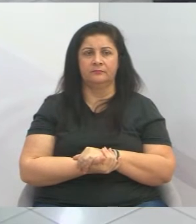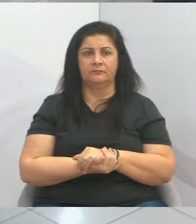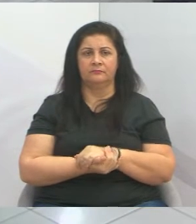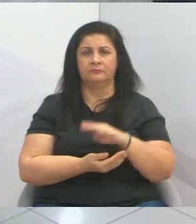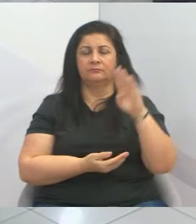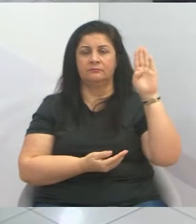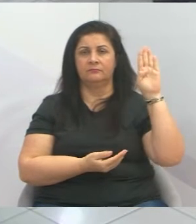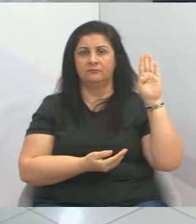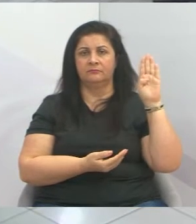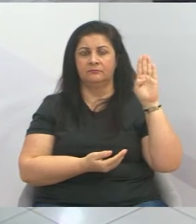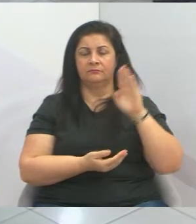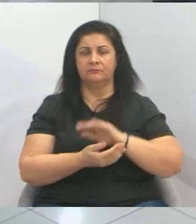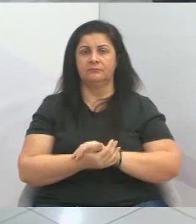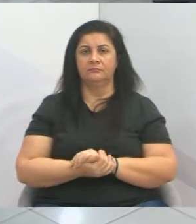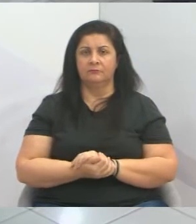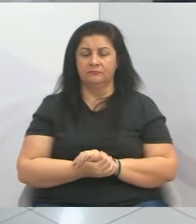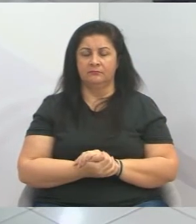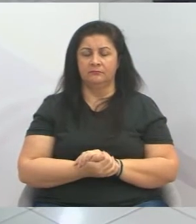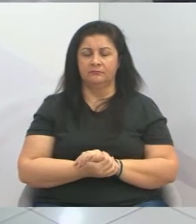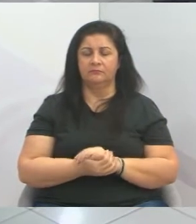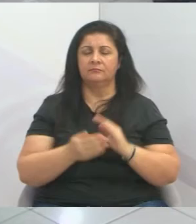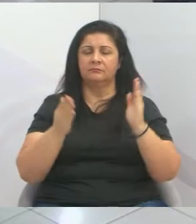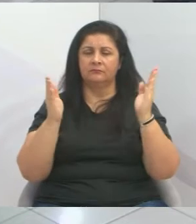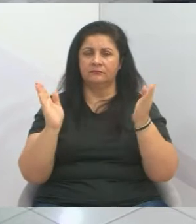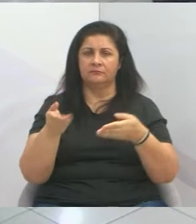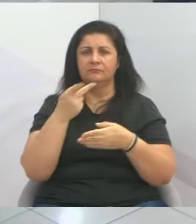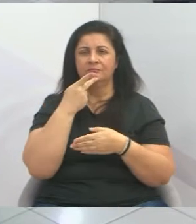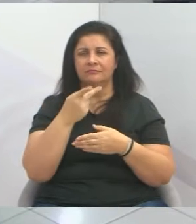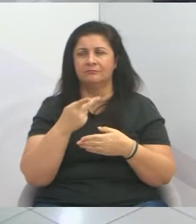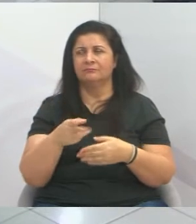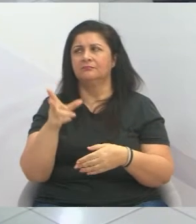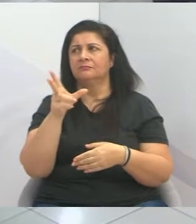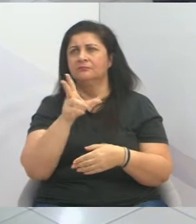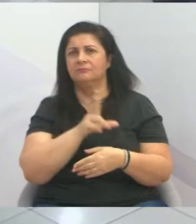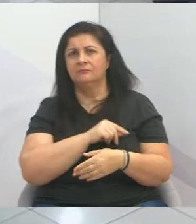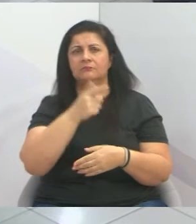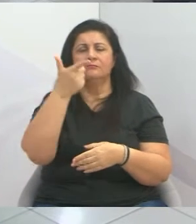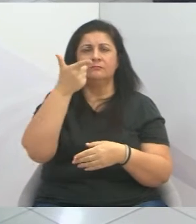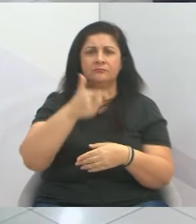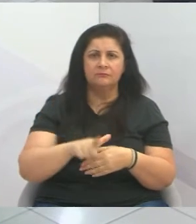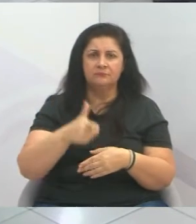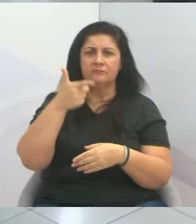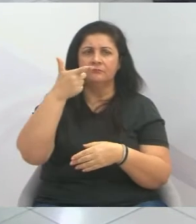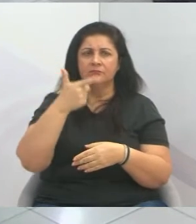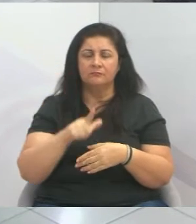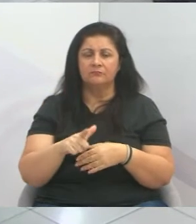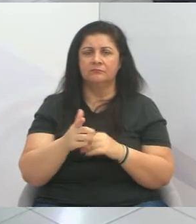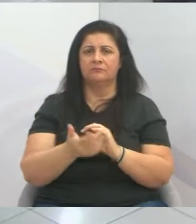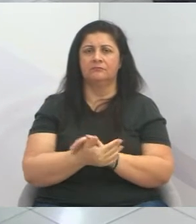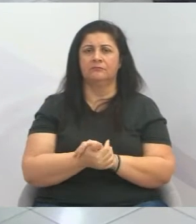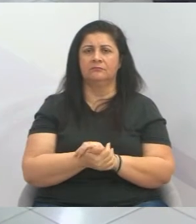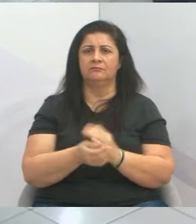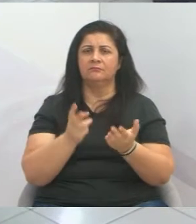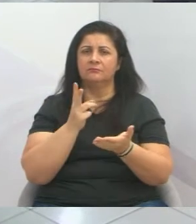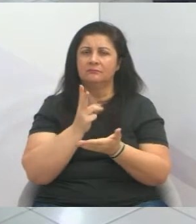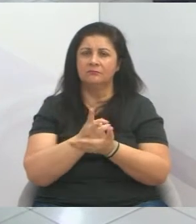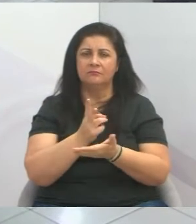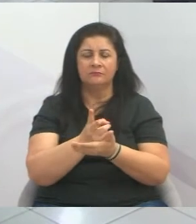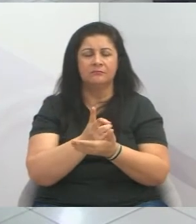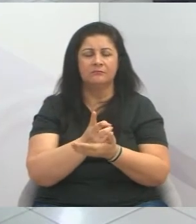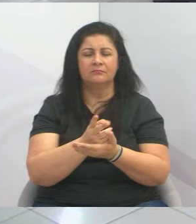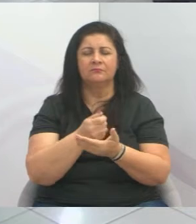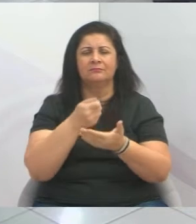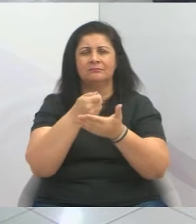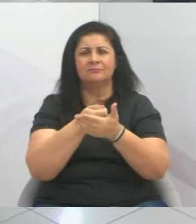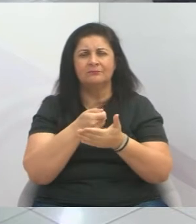Eu também quero colaborar é como você já falaram fica até chato né a gente ficar com essa cobrança aqui né